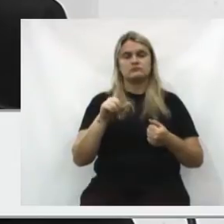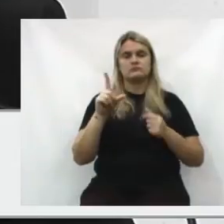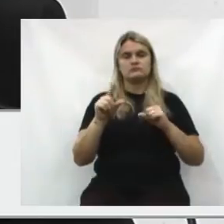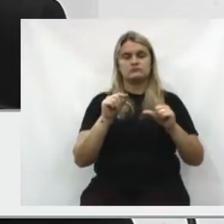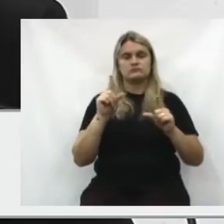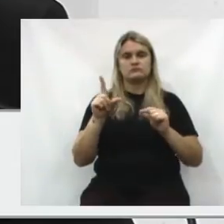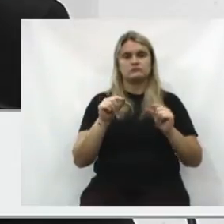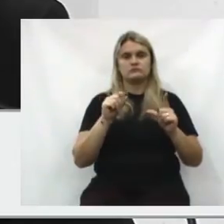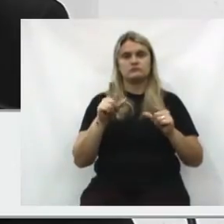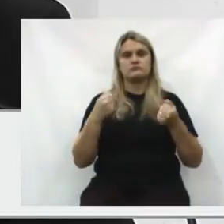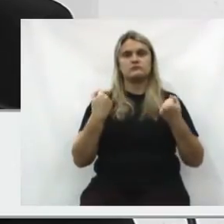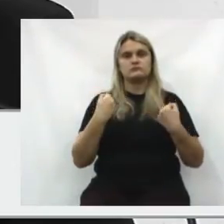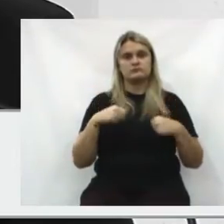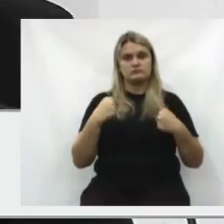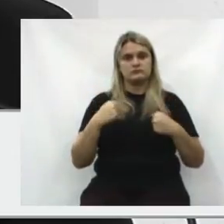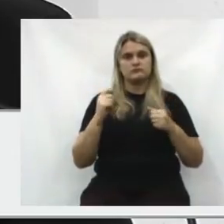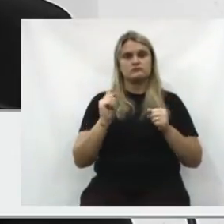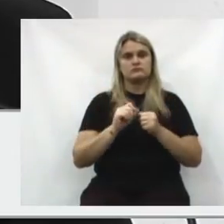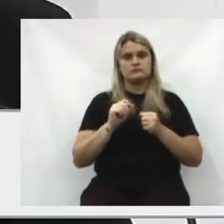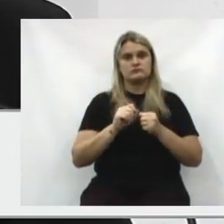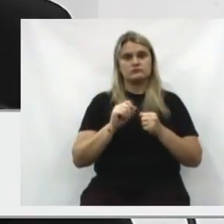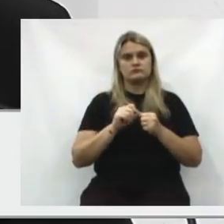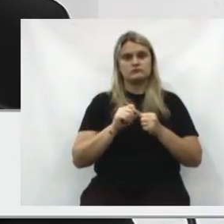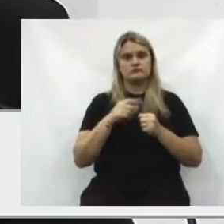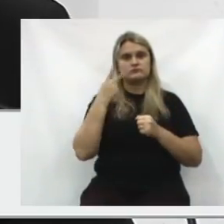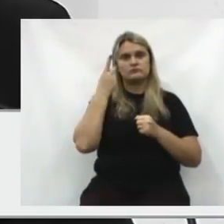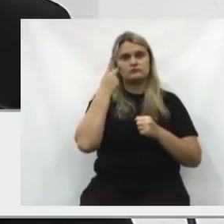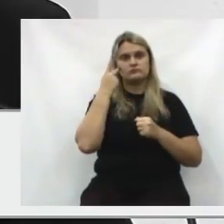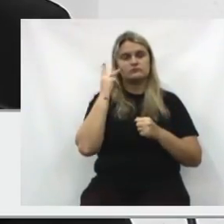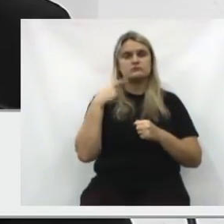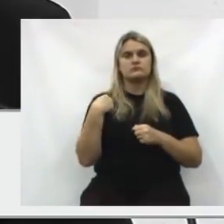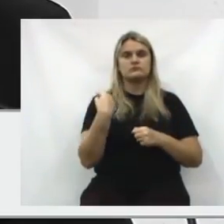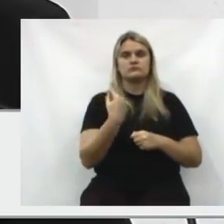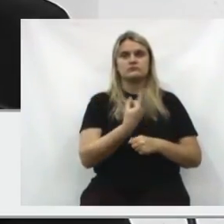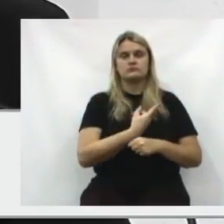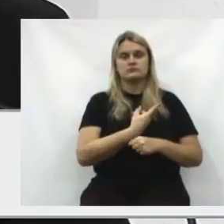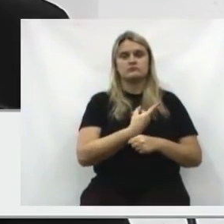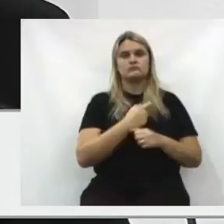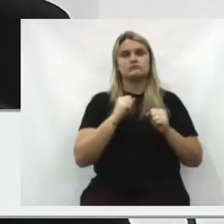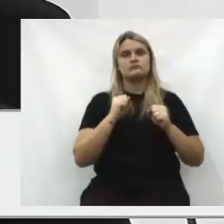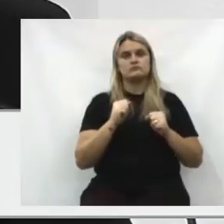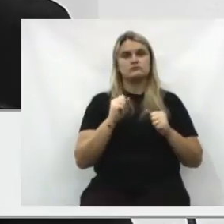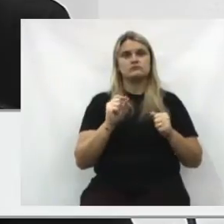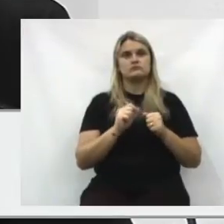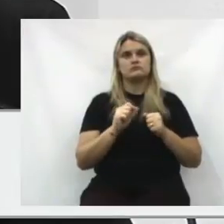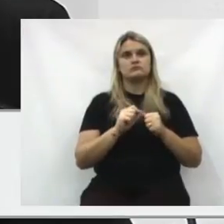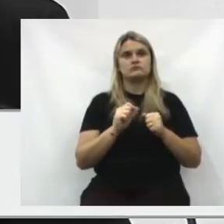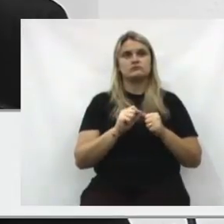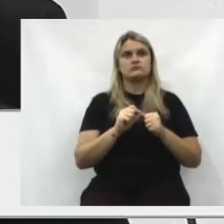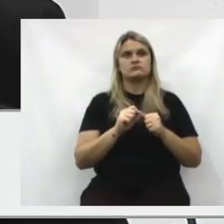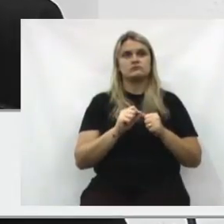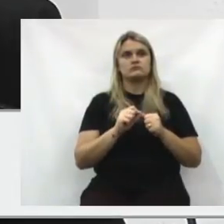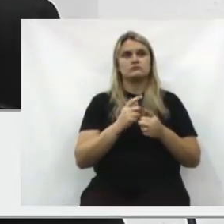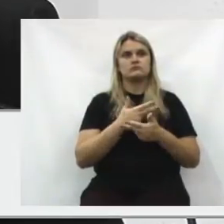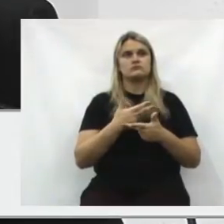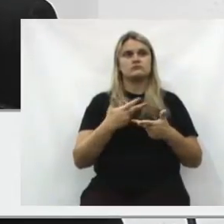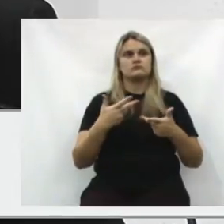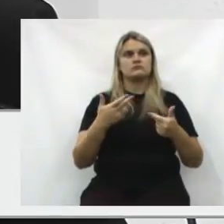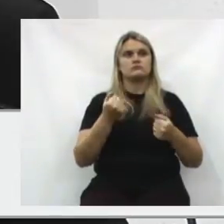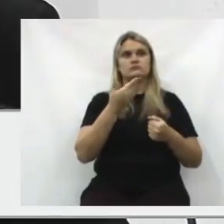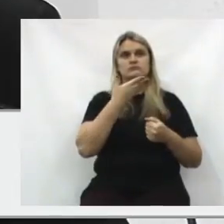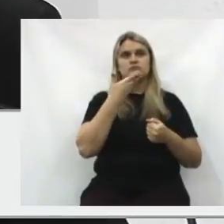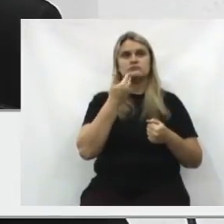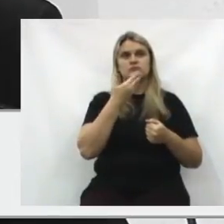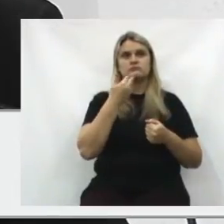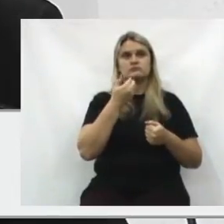quesitos. Foram decisões que precisavam serem tomadas para que a gente possa fazer com